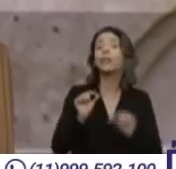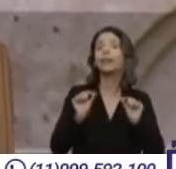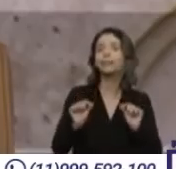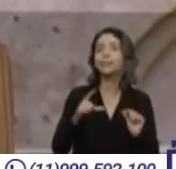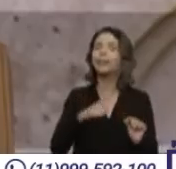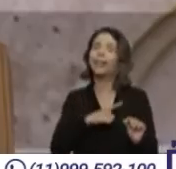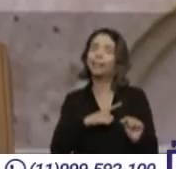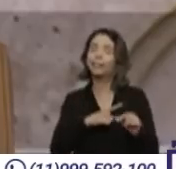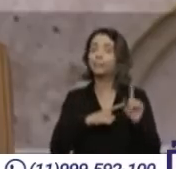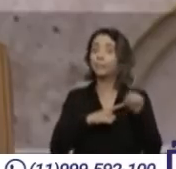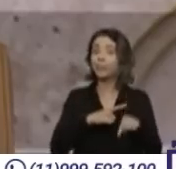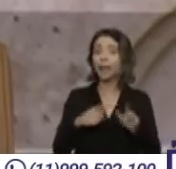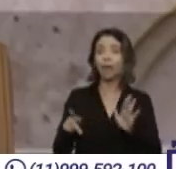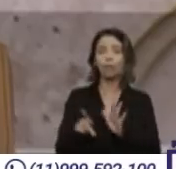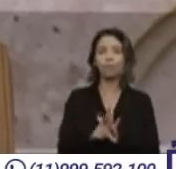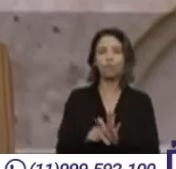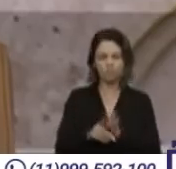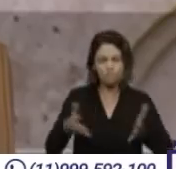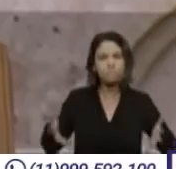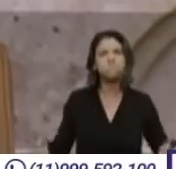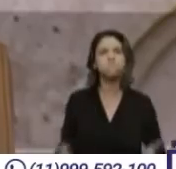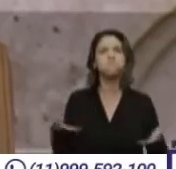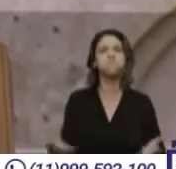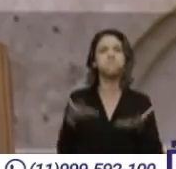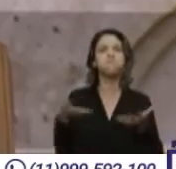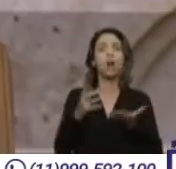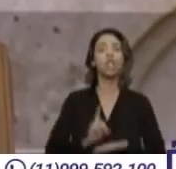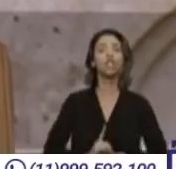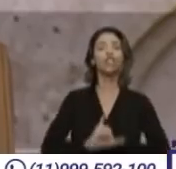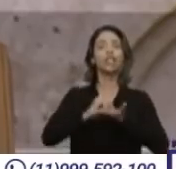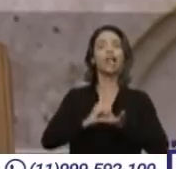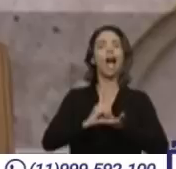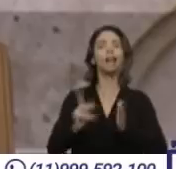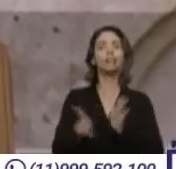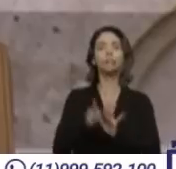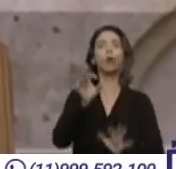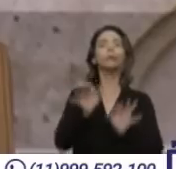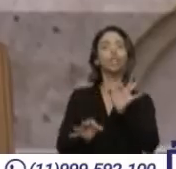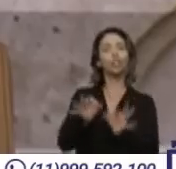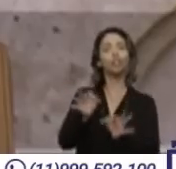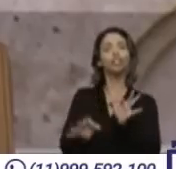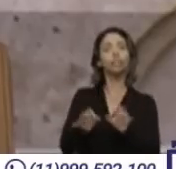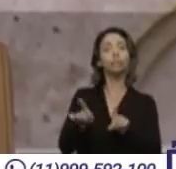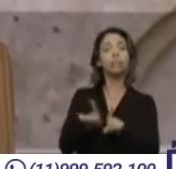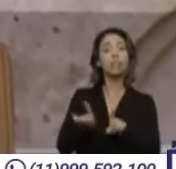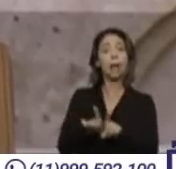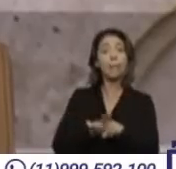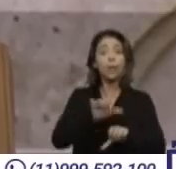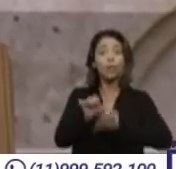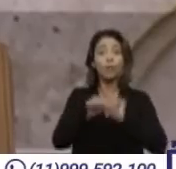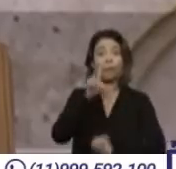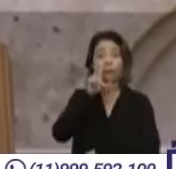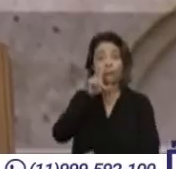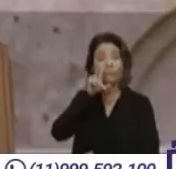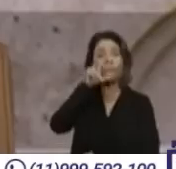resultou, no enaltecimento da dignidade da justiça e no fortalecimento do